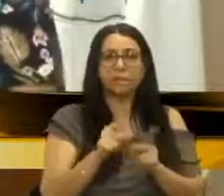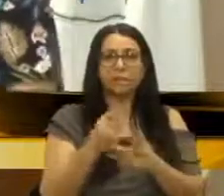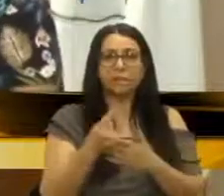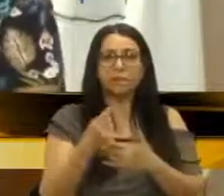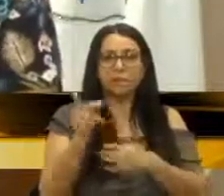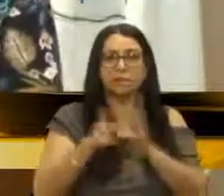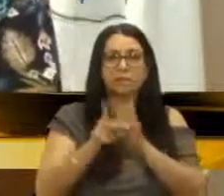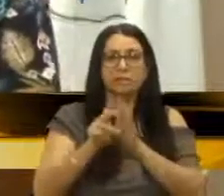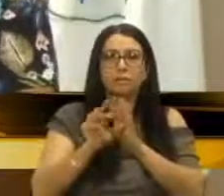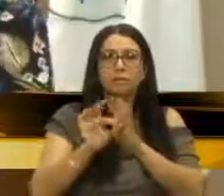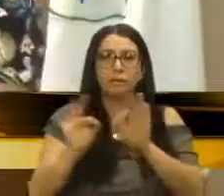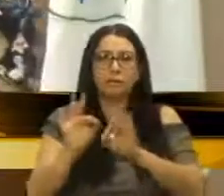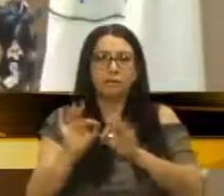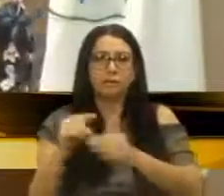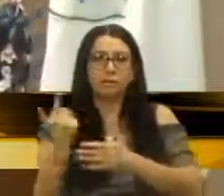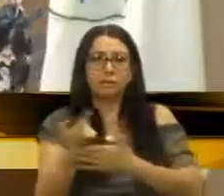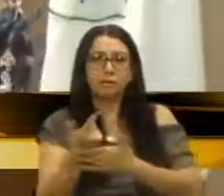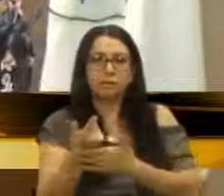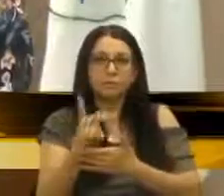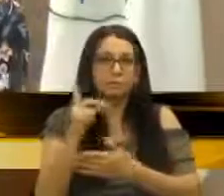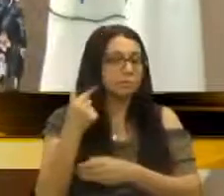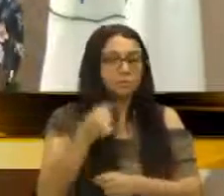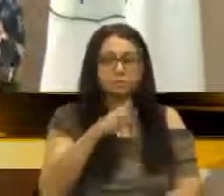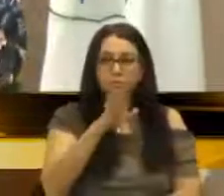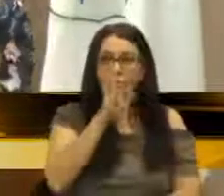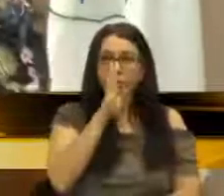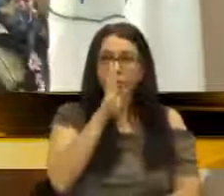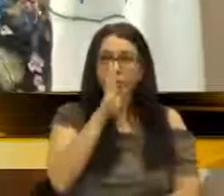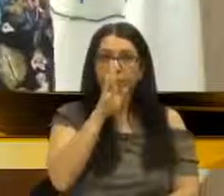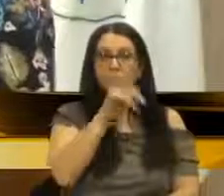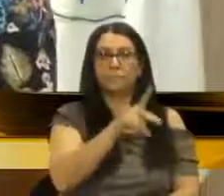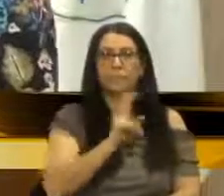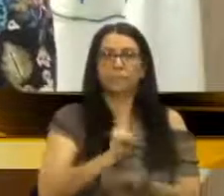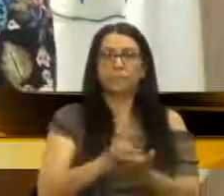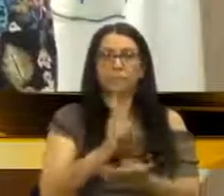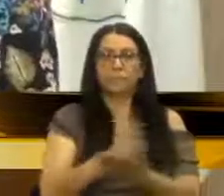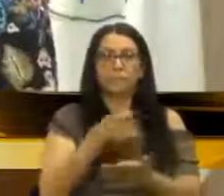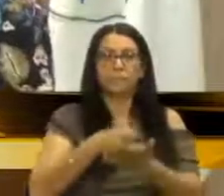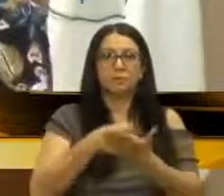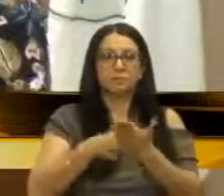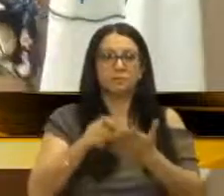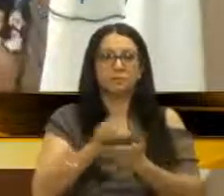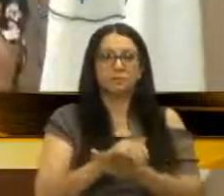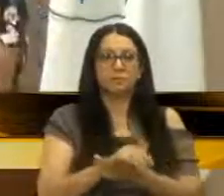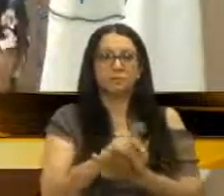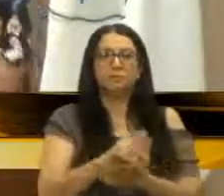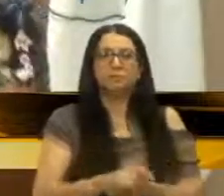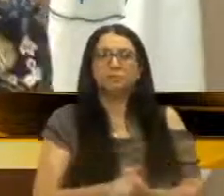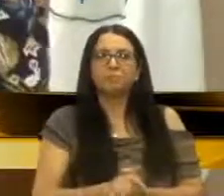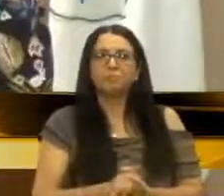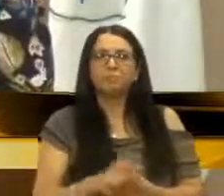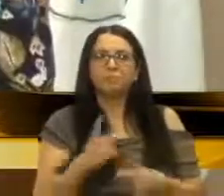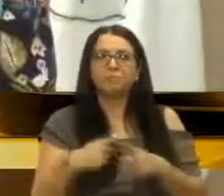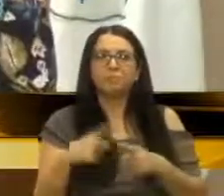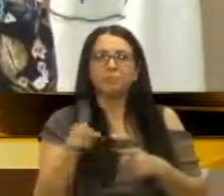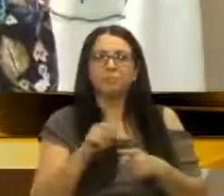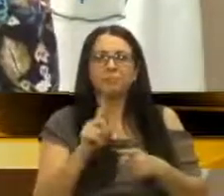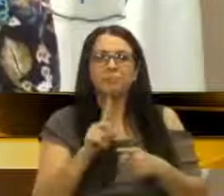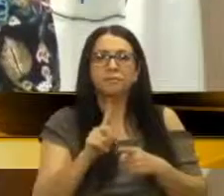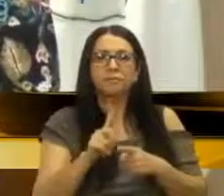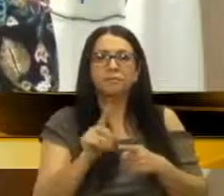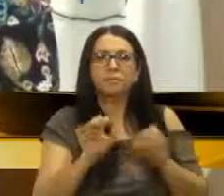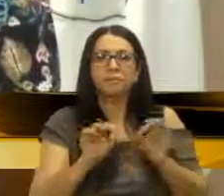direcionado nessa questão não dá para secá la nós temos que continuar cobrando essa questão do rio porque senão nós o doutor